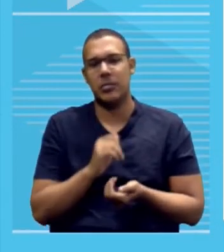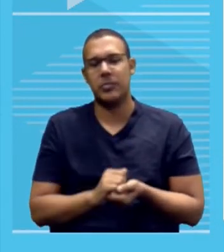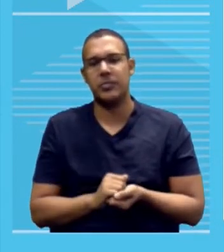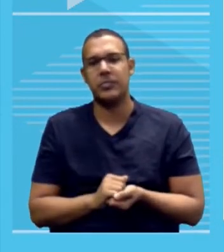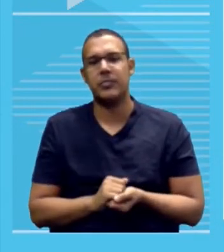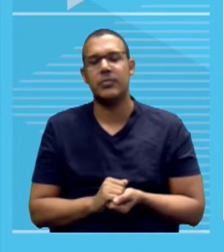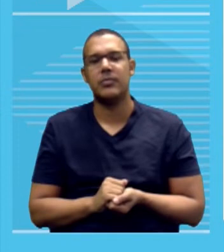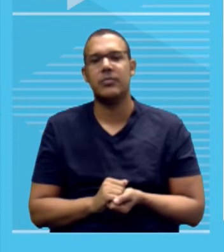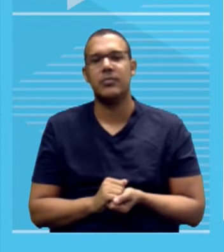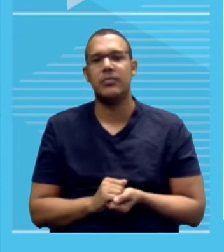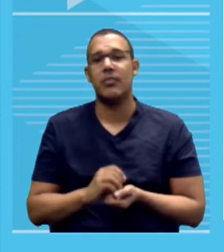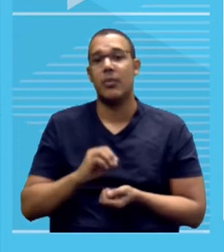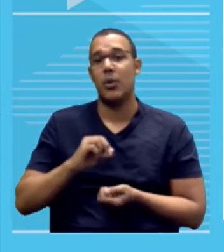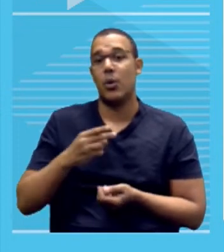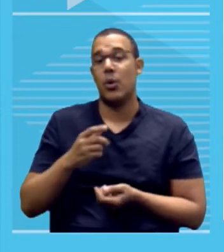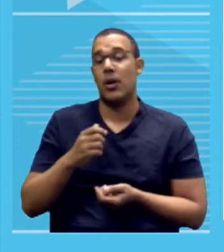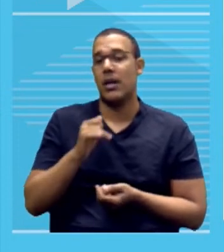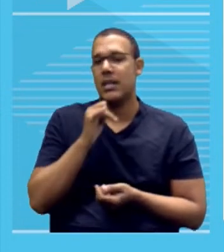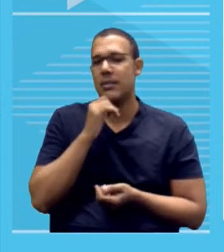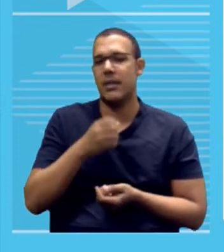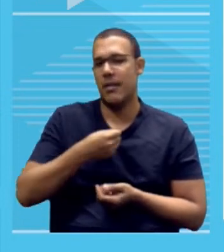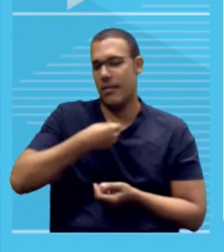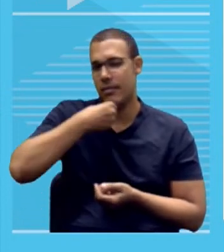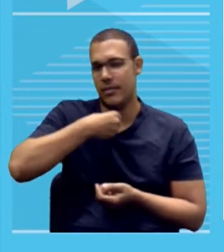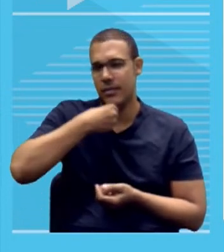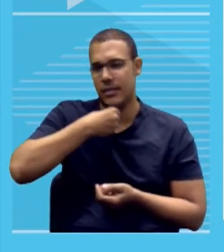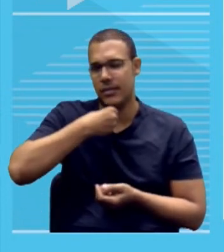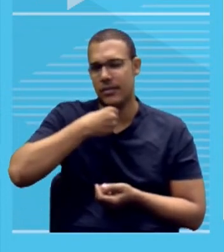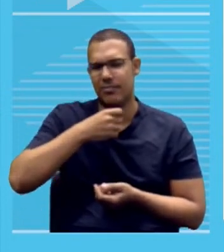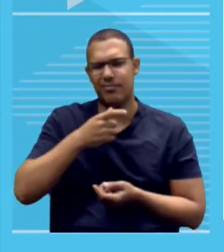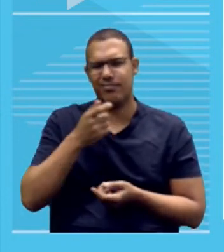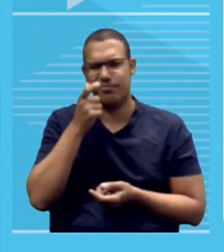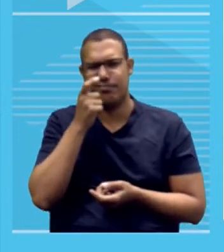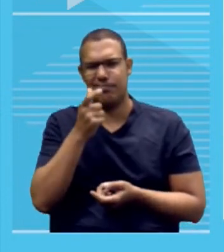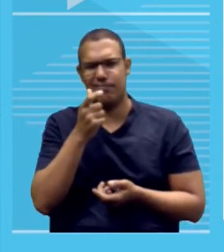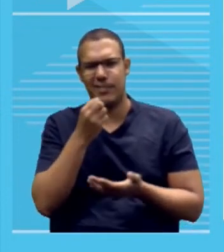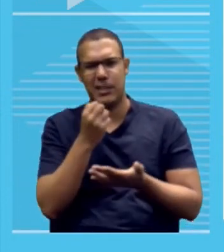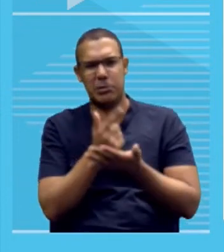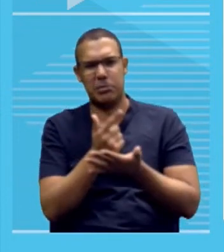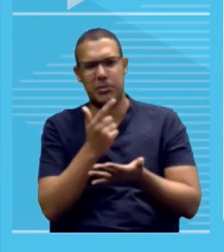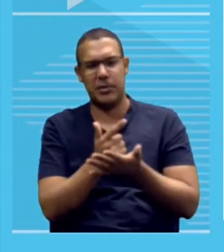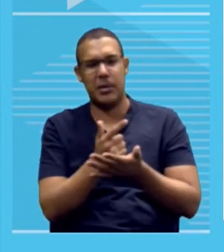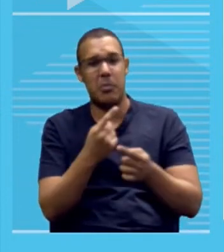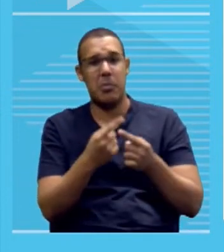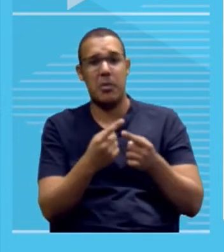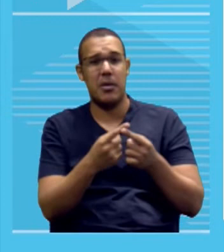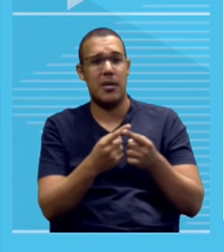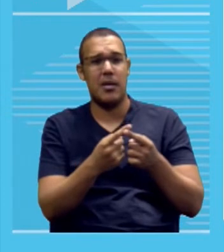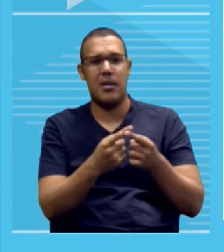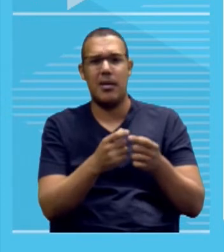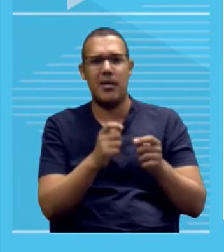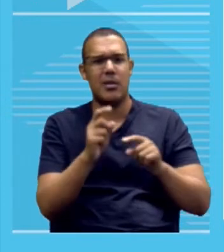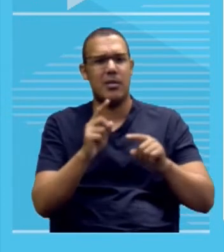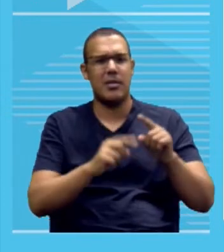ou se você é um idoso você não tem tanto interesse em comprar não foi feito para você esse texto